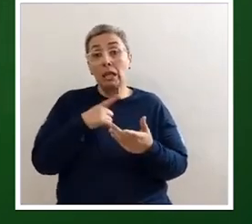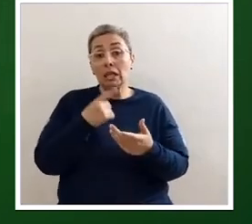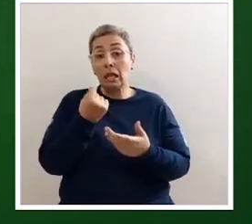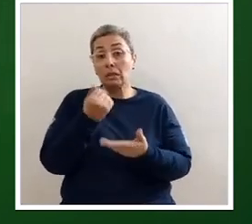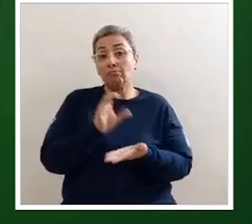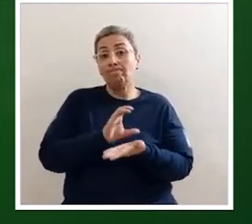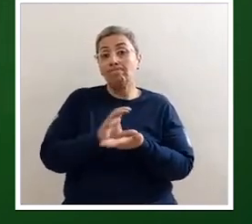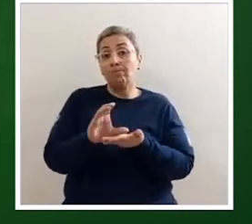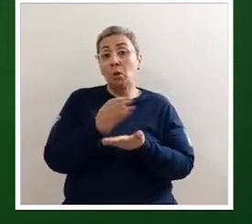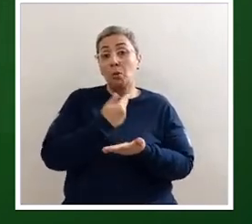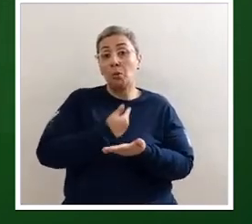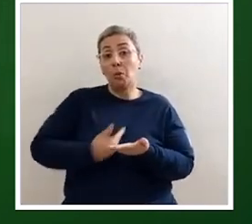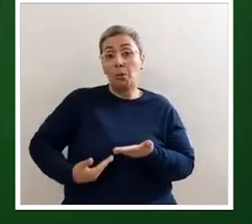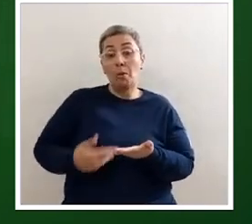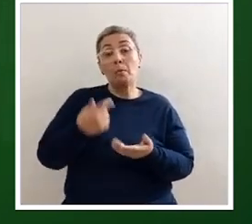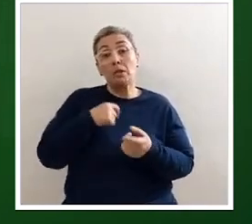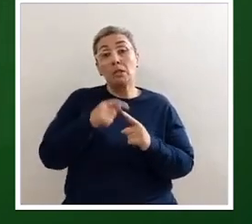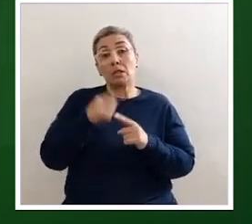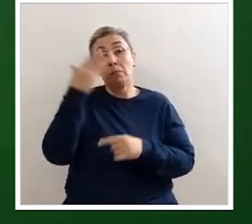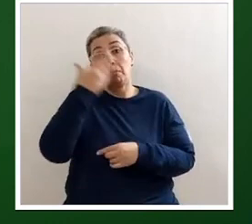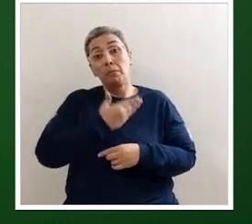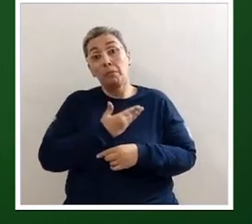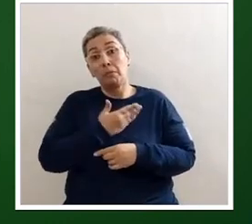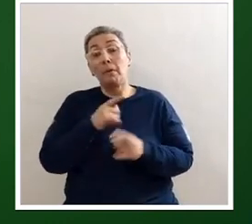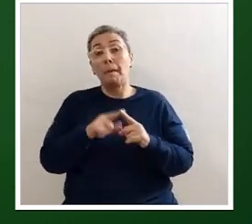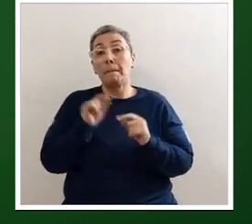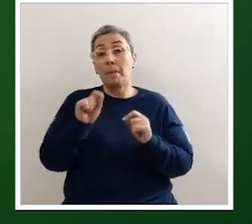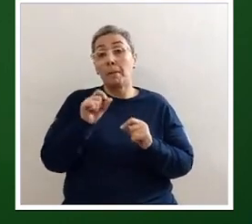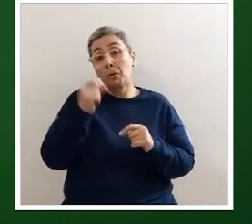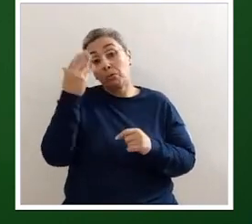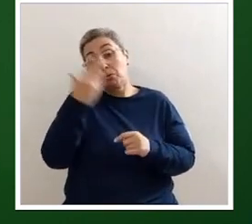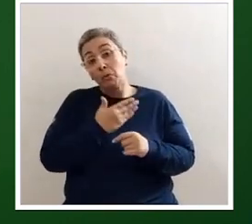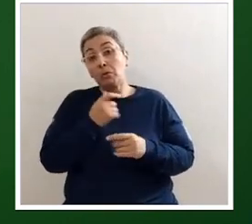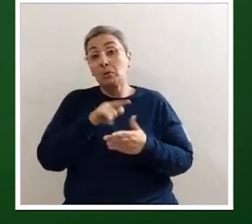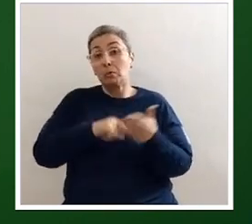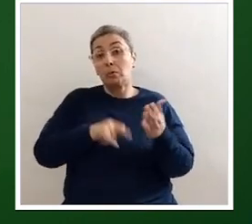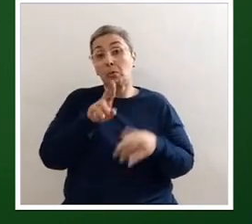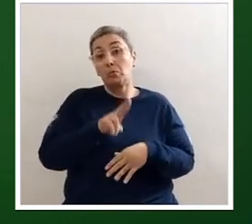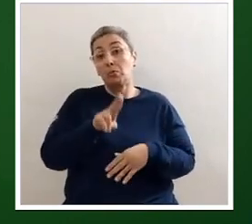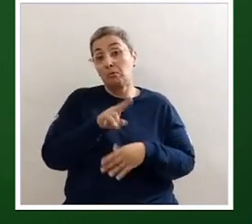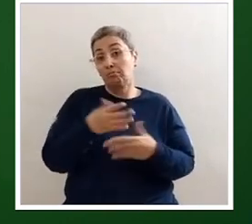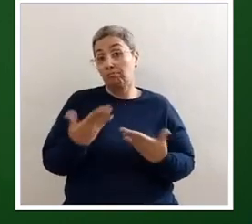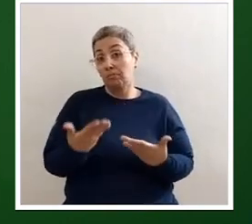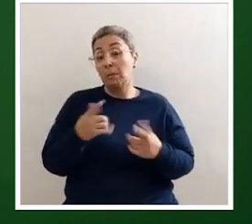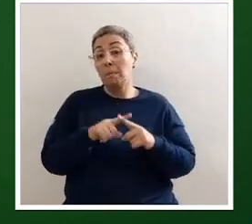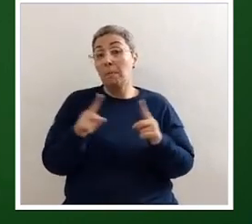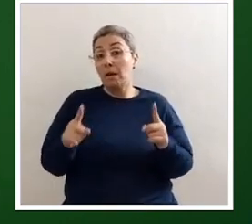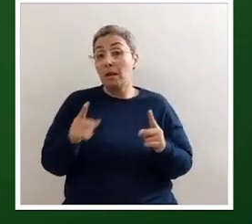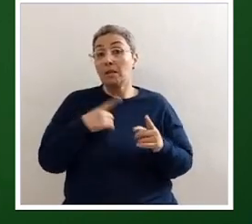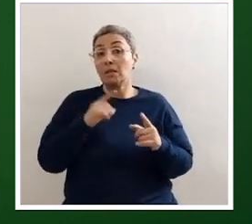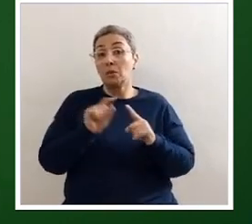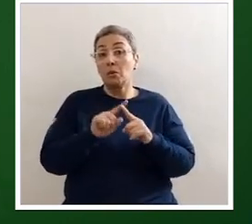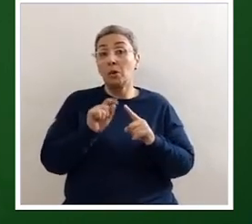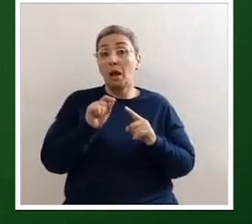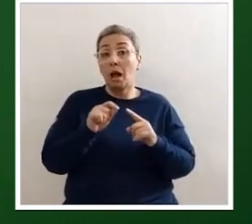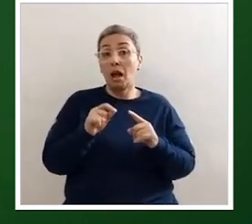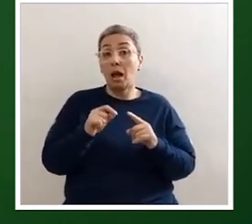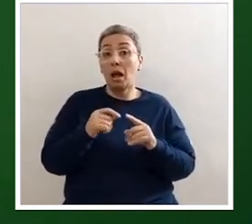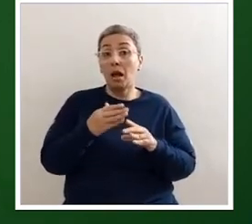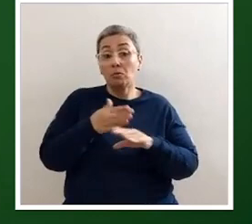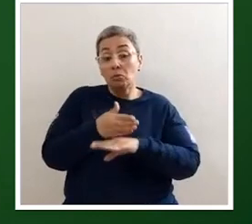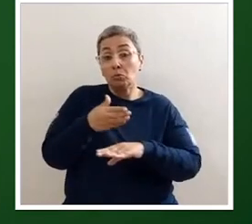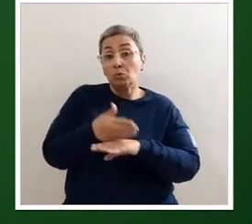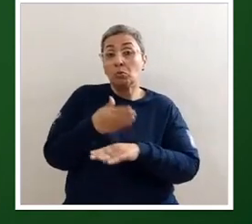recursos públicos E para isso você tem que comprovar você só pode comprovar através de algo mas em relação à frequência